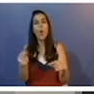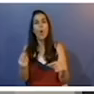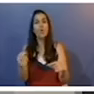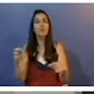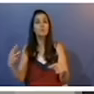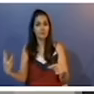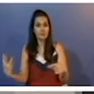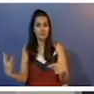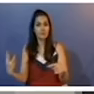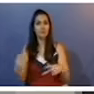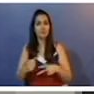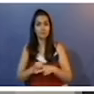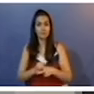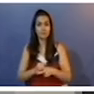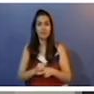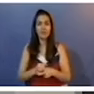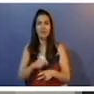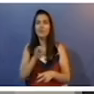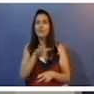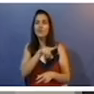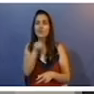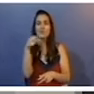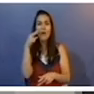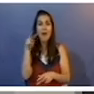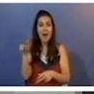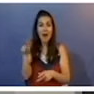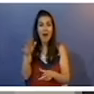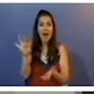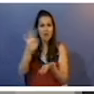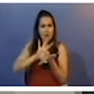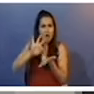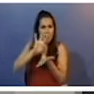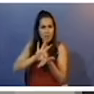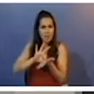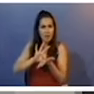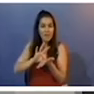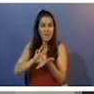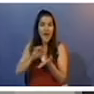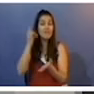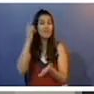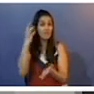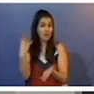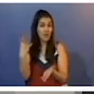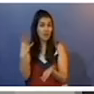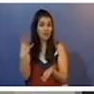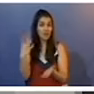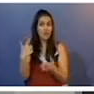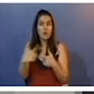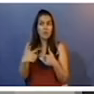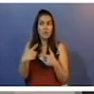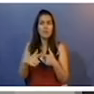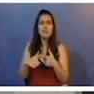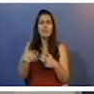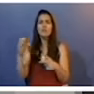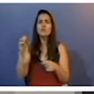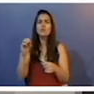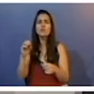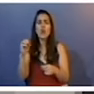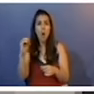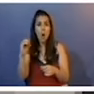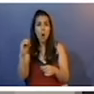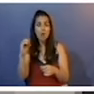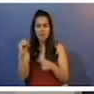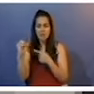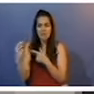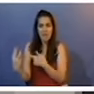3. E basta você olhar na fórmula, se você tiver a fórmula, é fácil, né? Se o oxigênio tiver 3, significa que esse